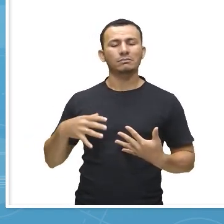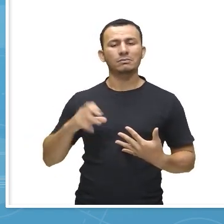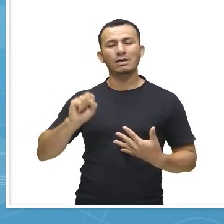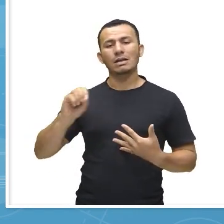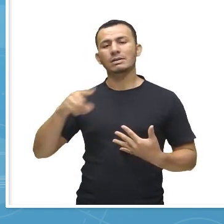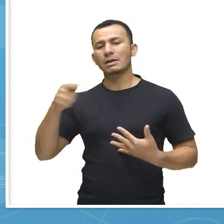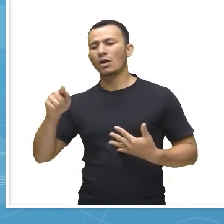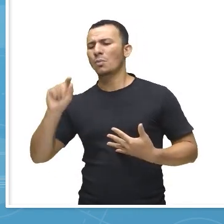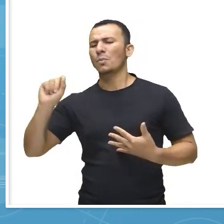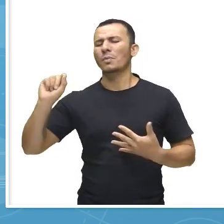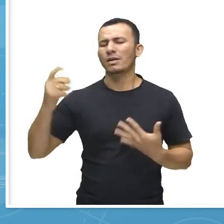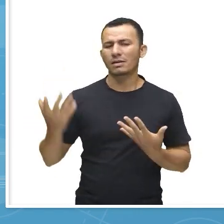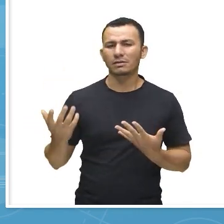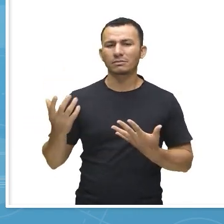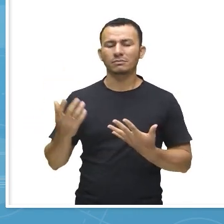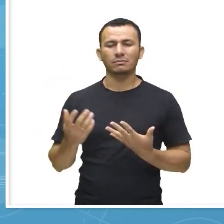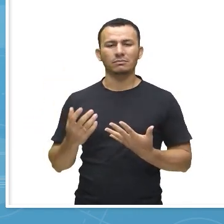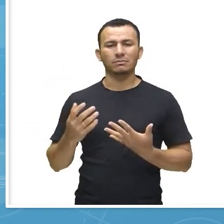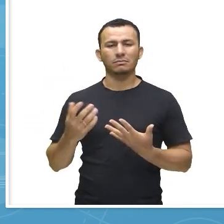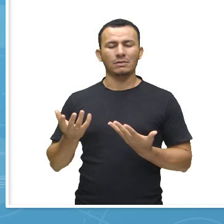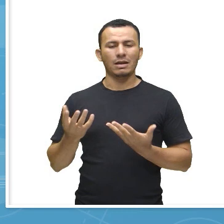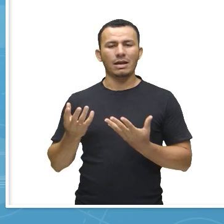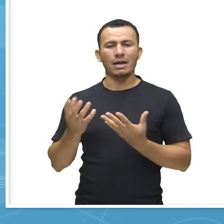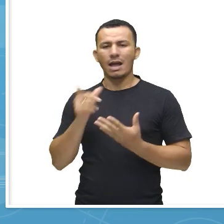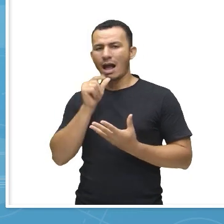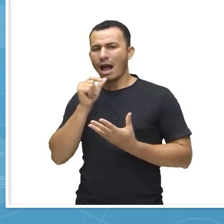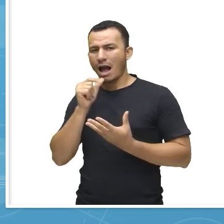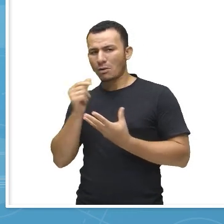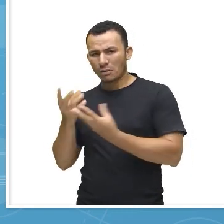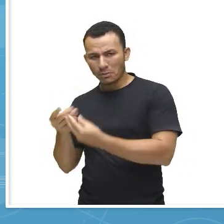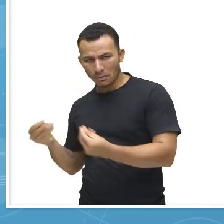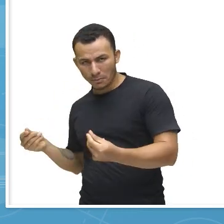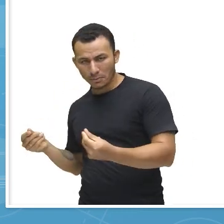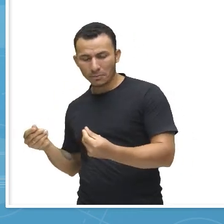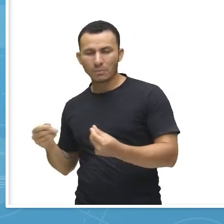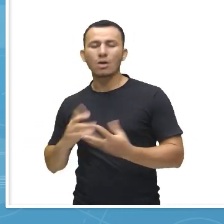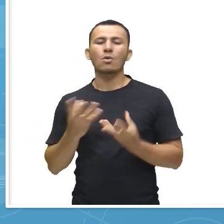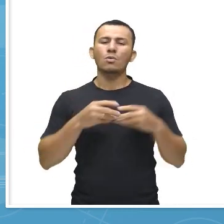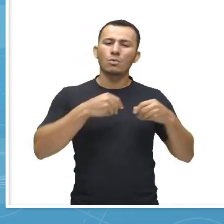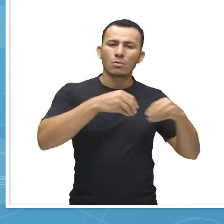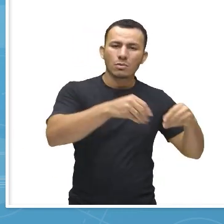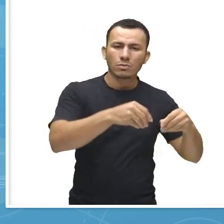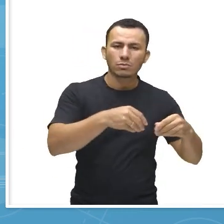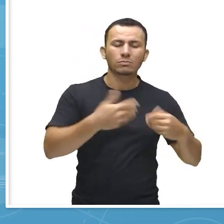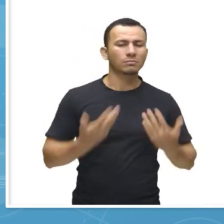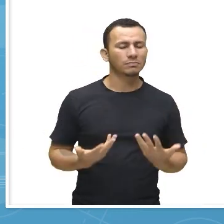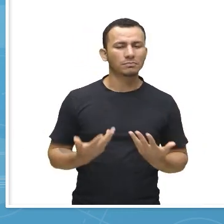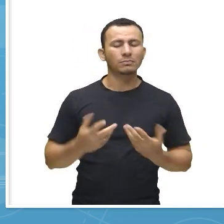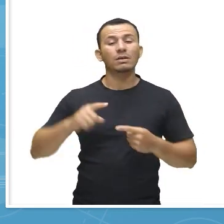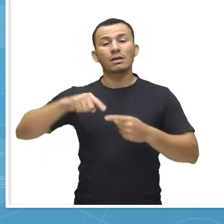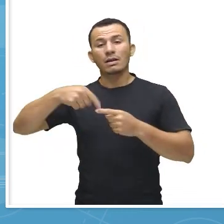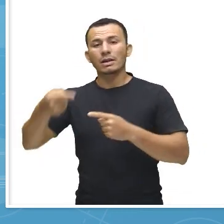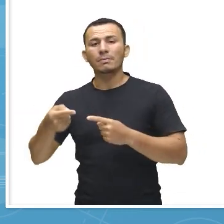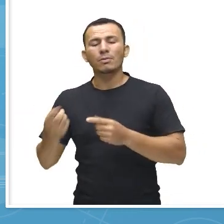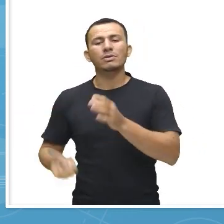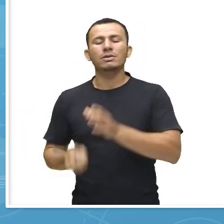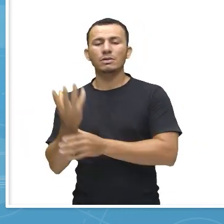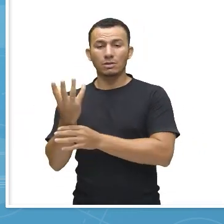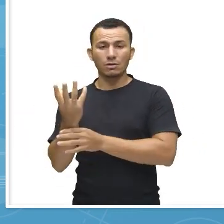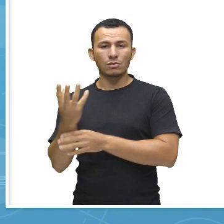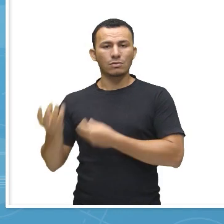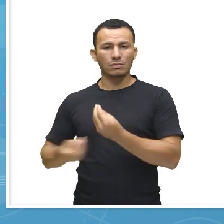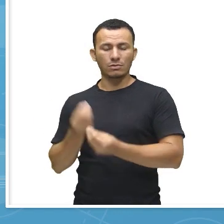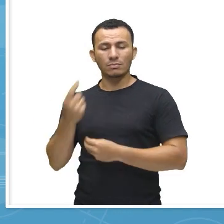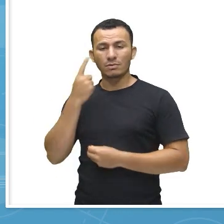É o quê? É uma massa líquida, é uma massa da superfície terrestre, e depois dizer como eles se originaram. Então, olha